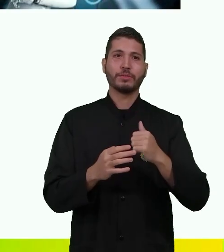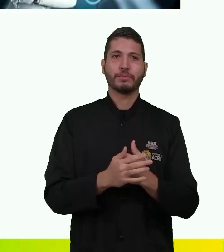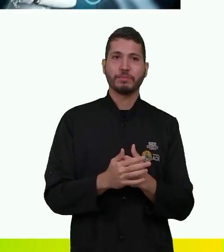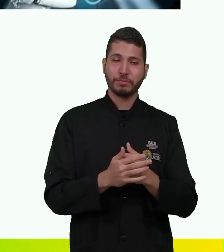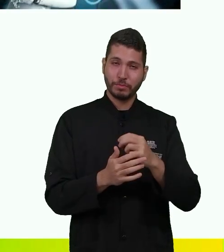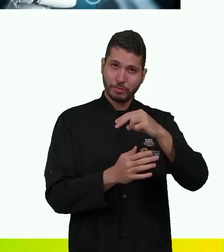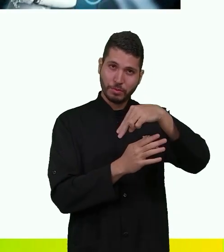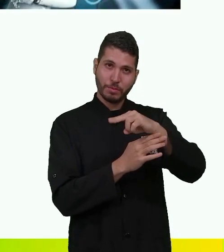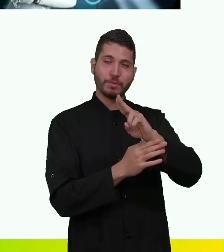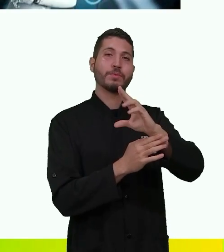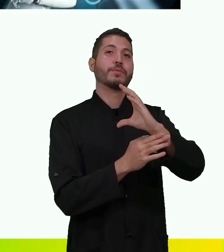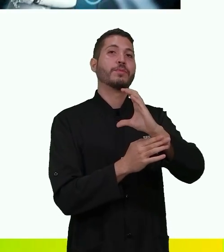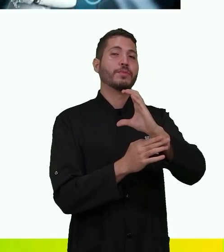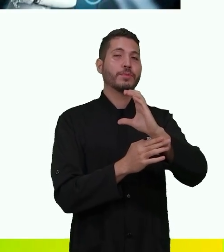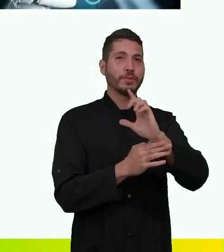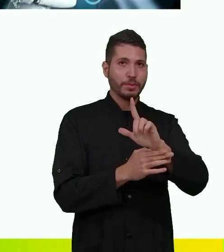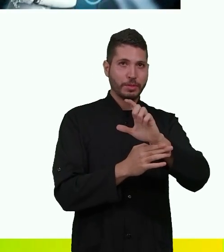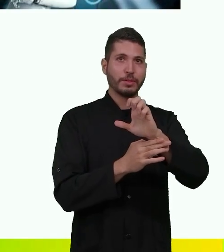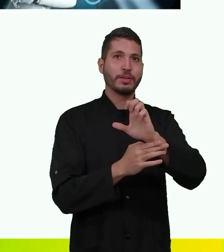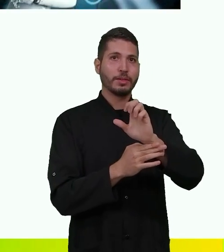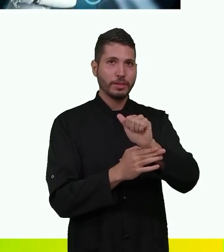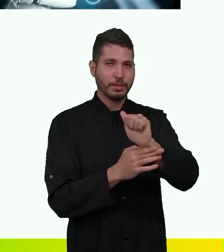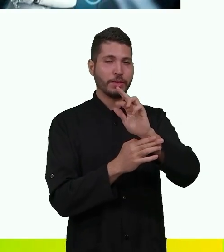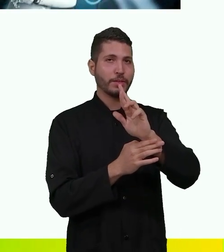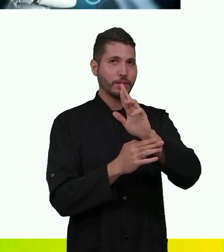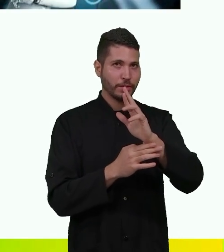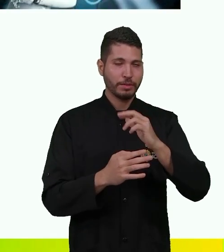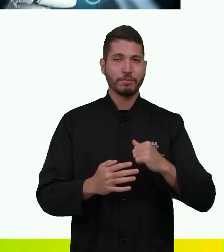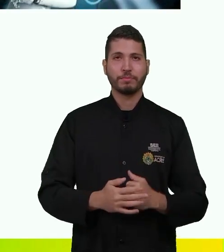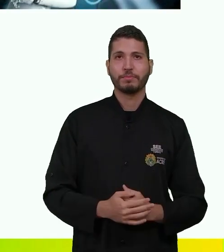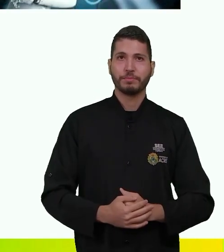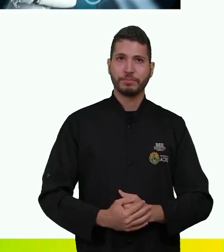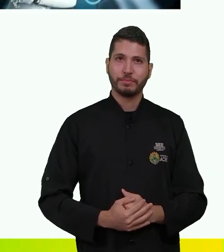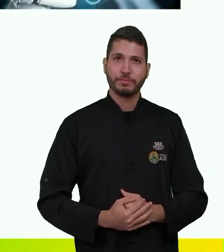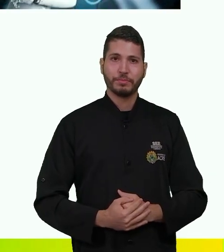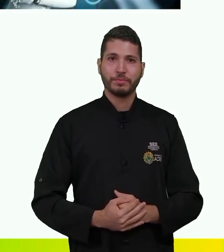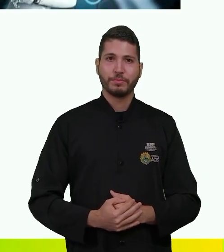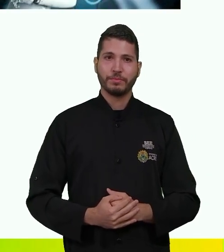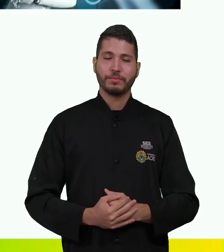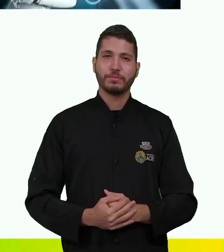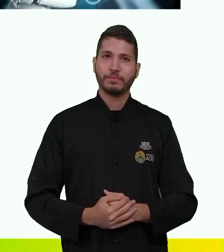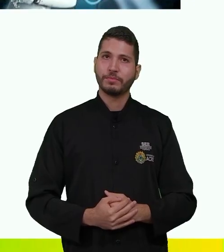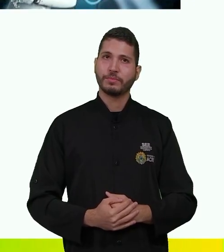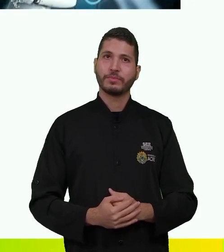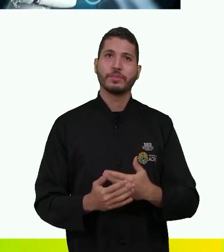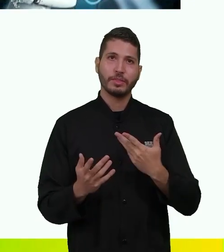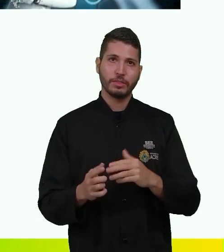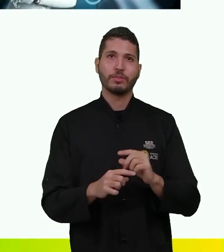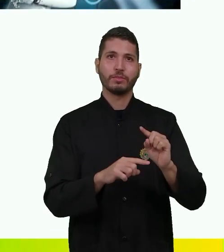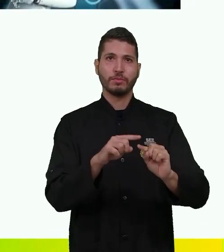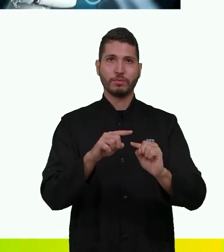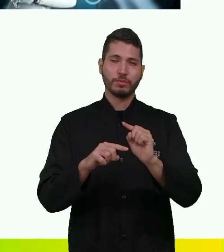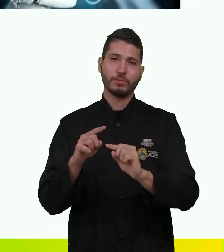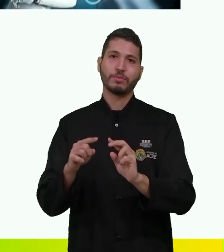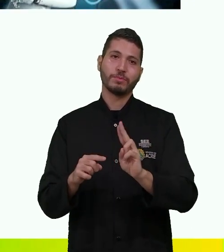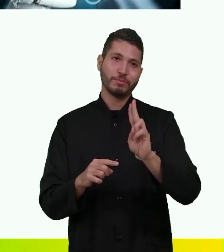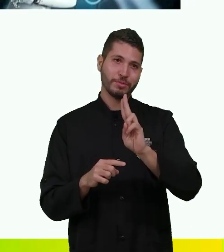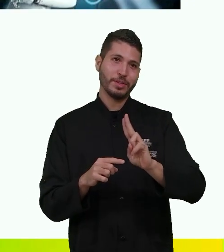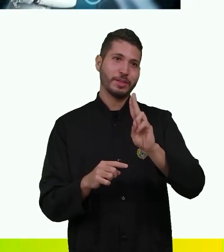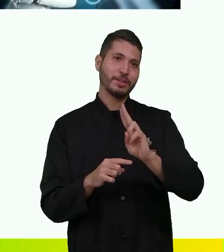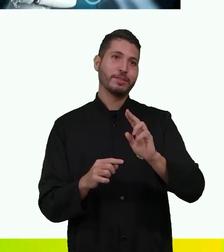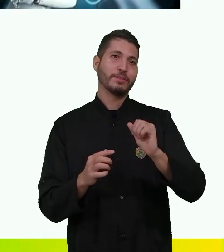mais potente. Pena que a maioria, grande parte desses objetos, são utilizados para guerras,